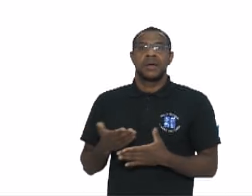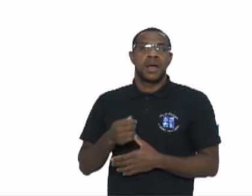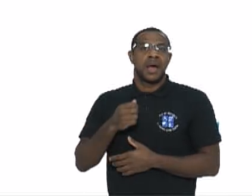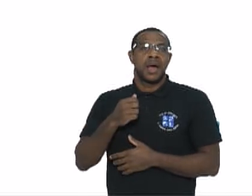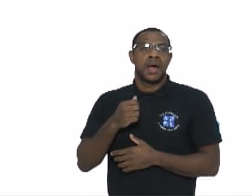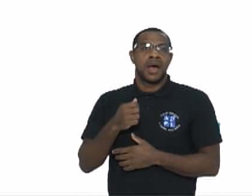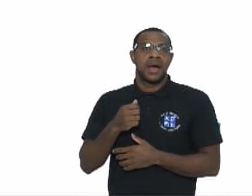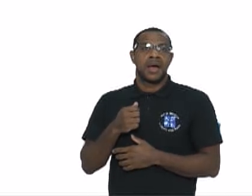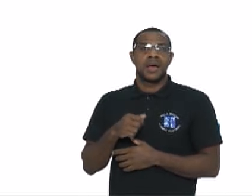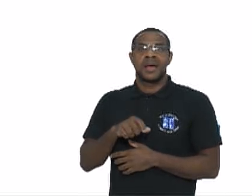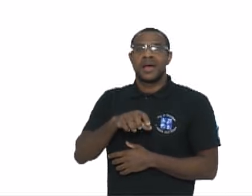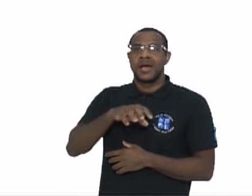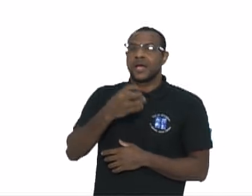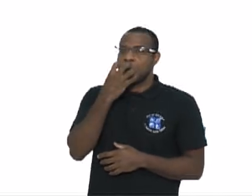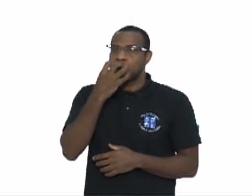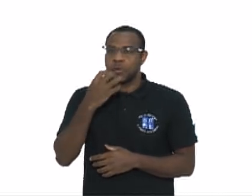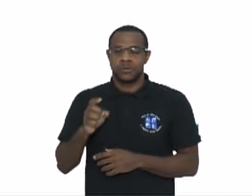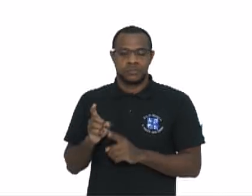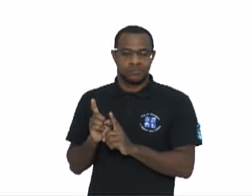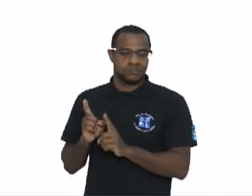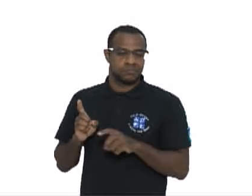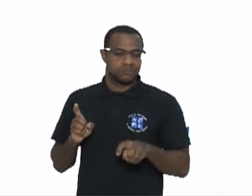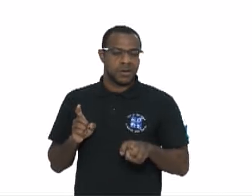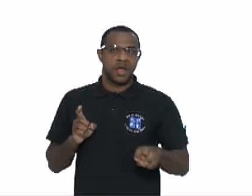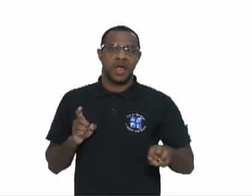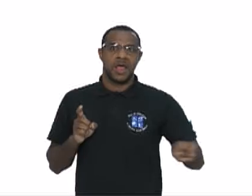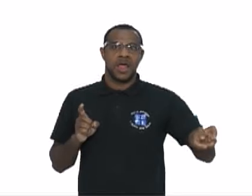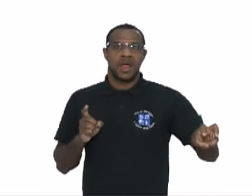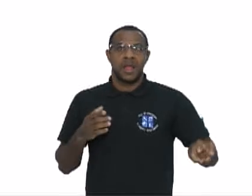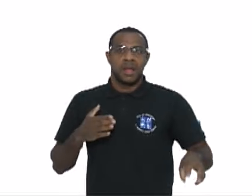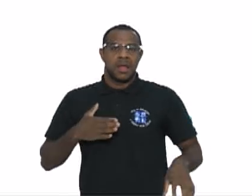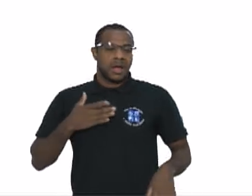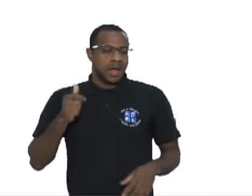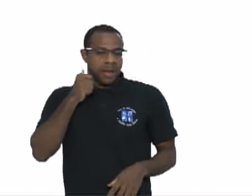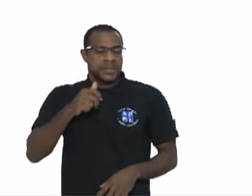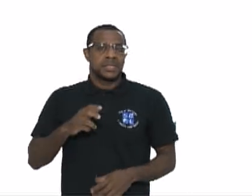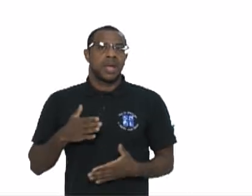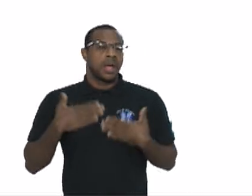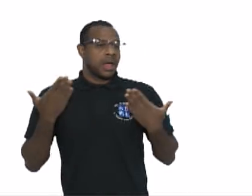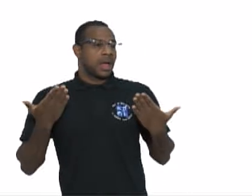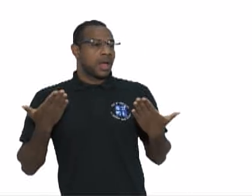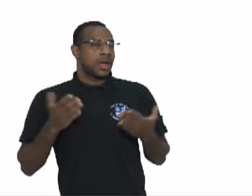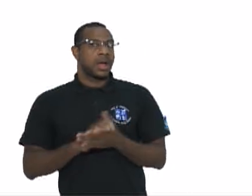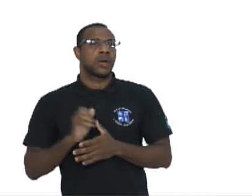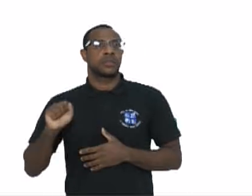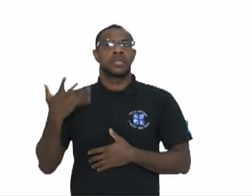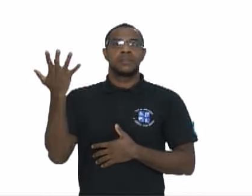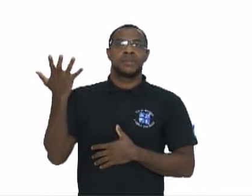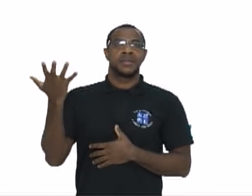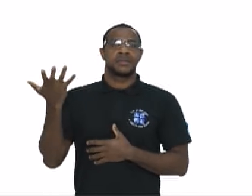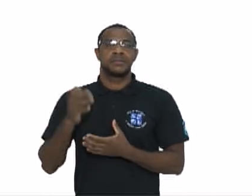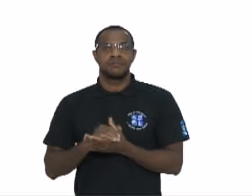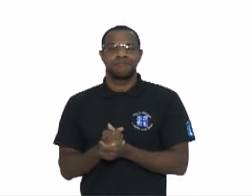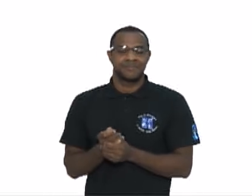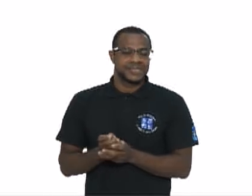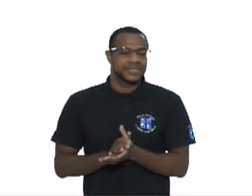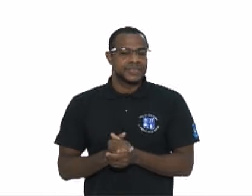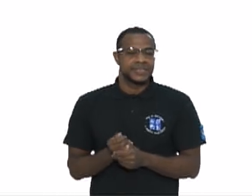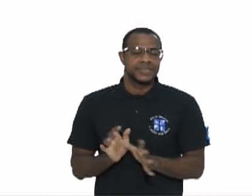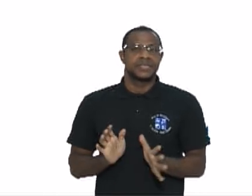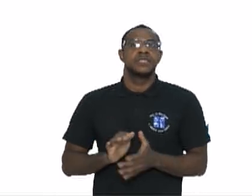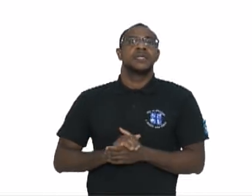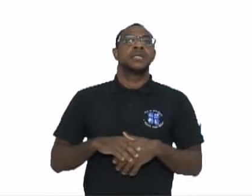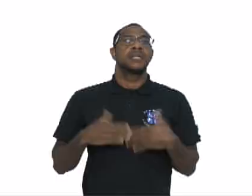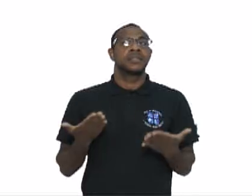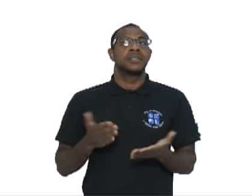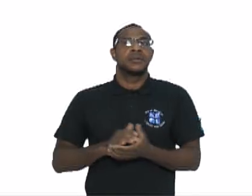e saiu sonâmbulo. Ela ficou espantada, com o acontecimento nas mãos, numa mudez que